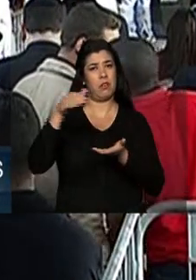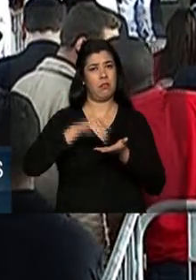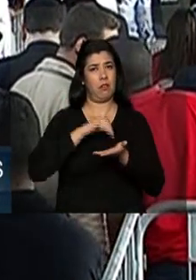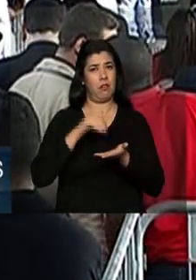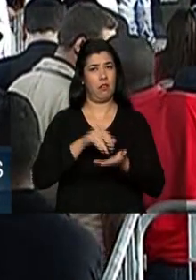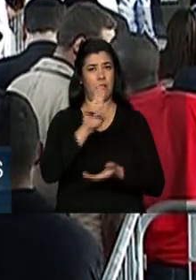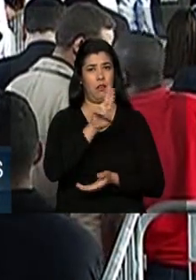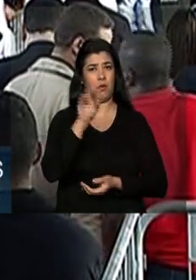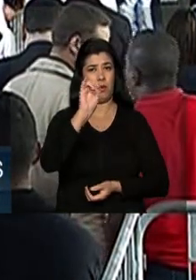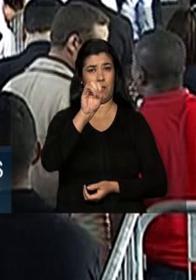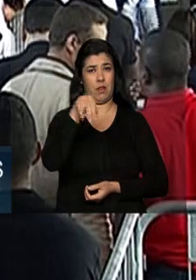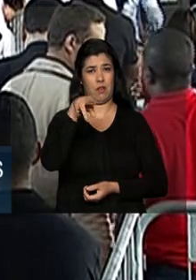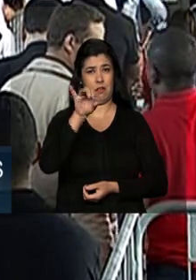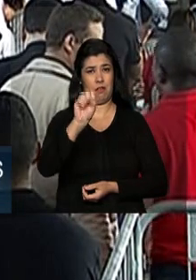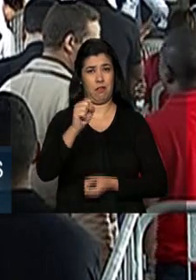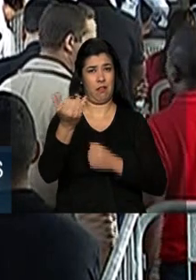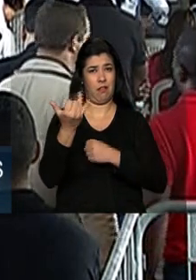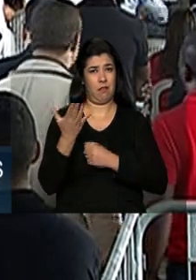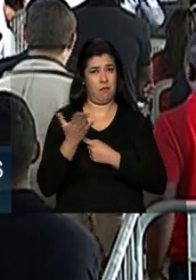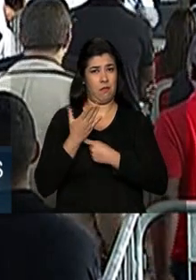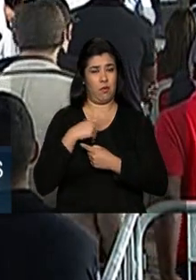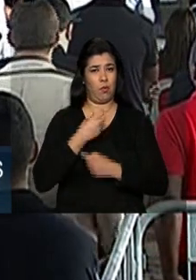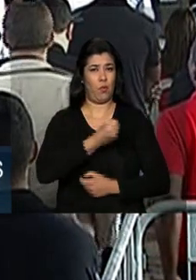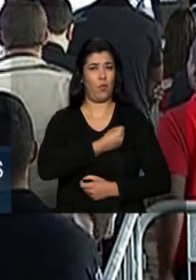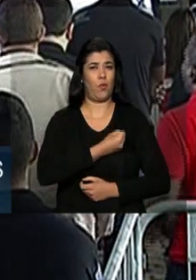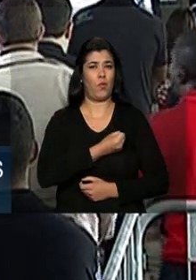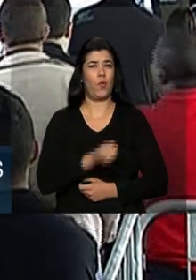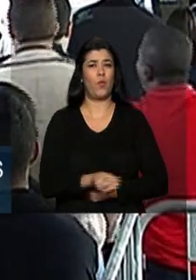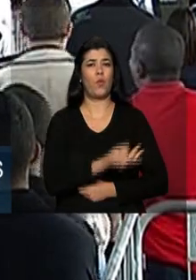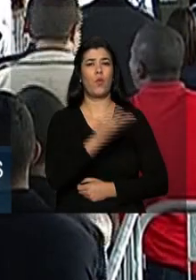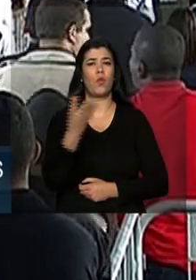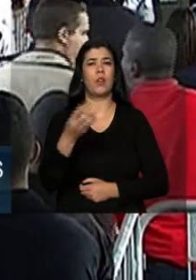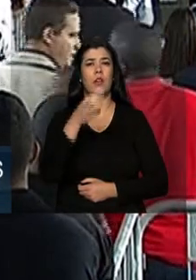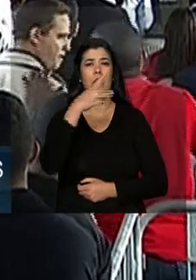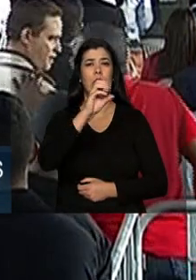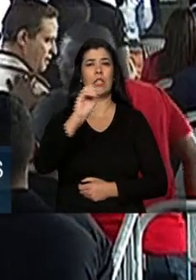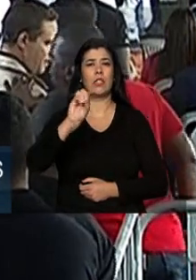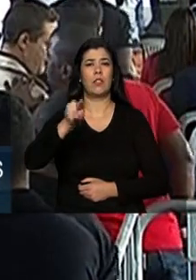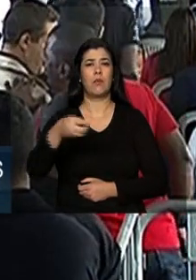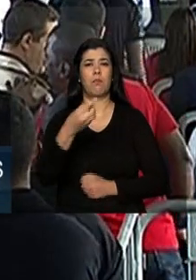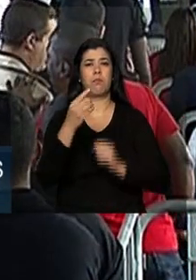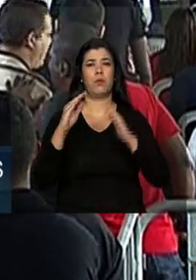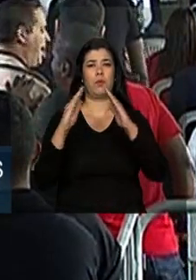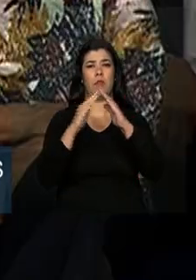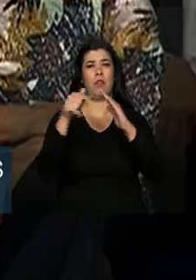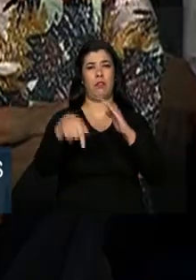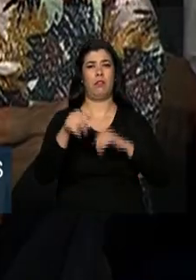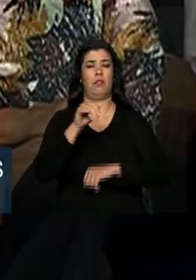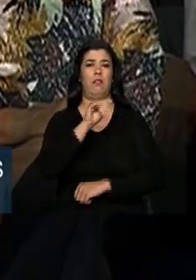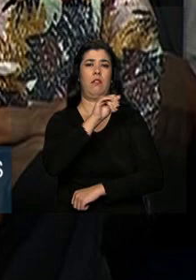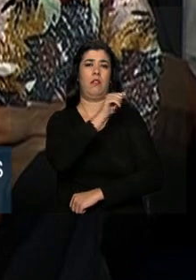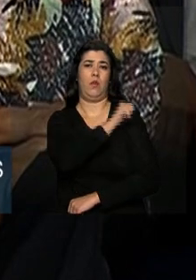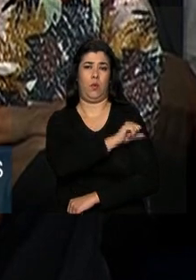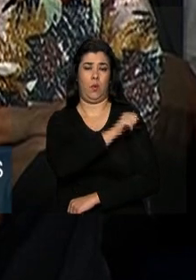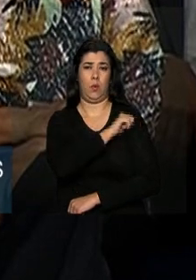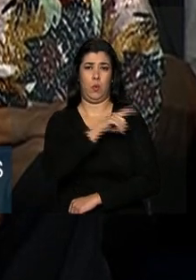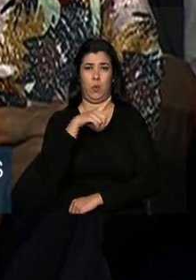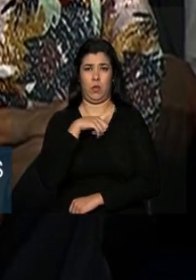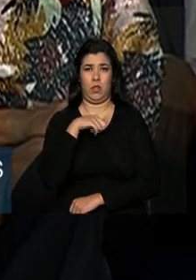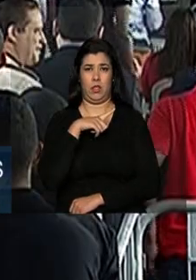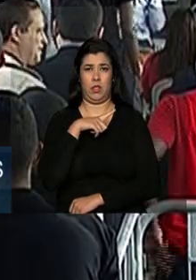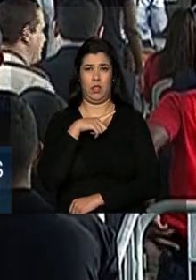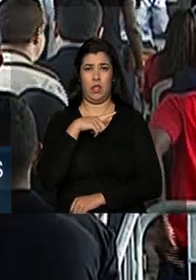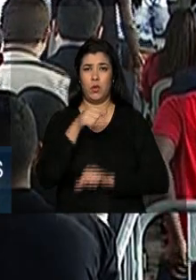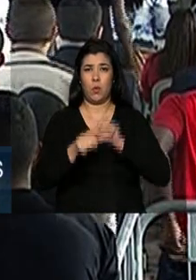números aqui, Inês, mas eu me lembro que era um déficit, sei lá, 300 mil moradias na cidade do Rio de Janeiro. E a gente já